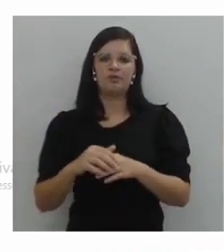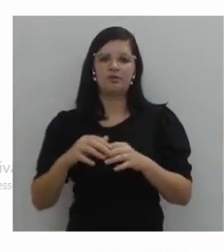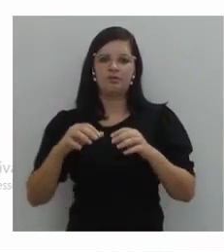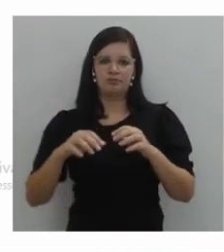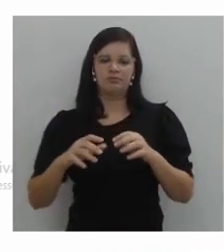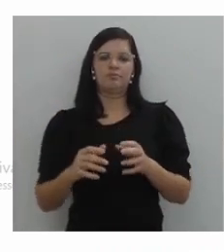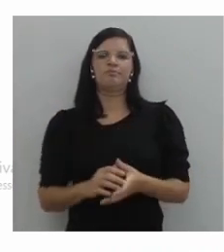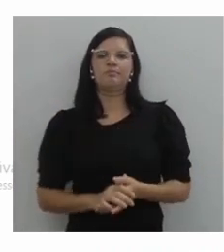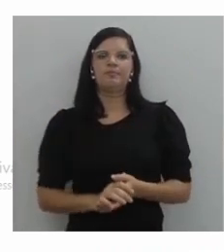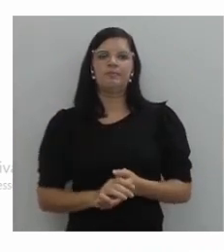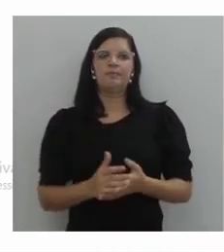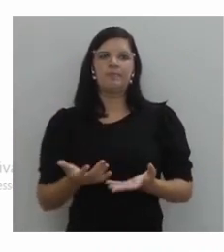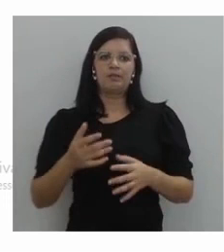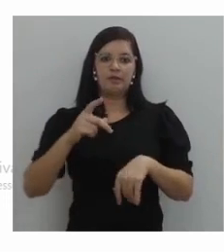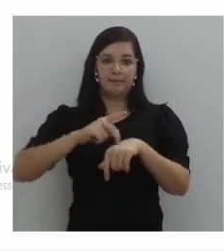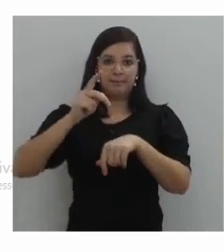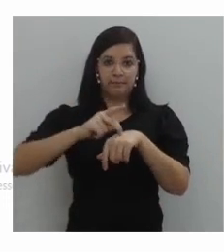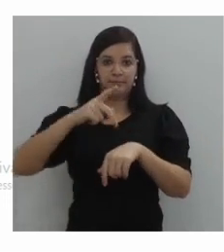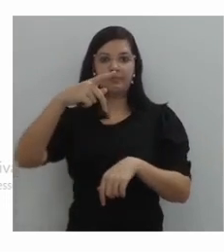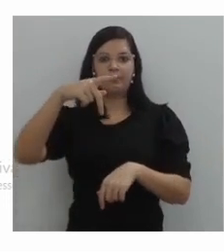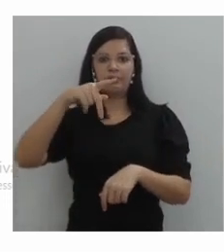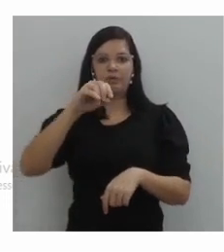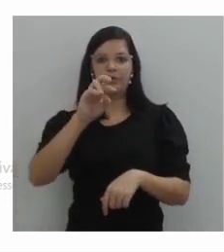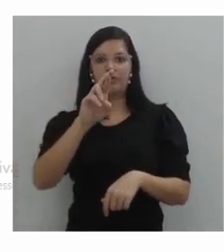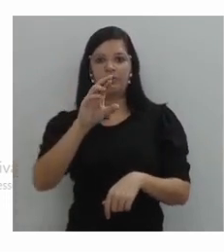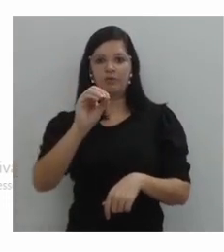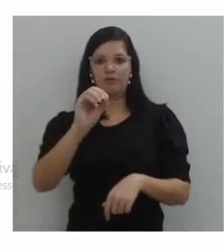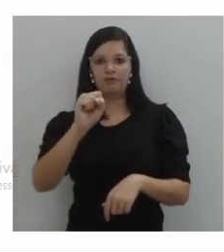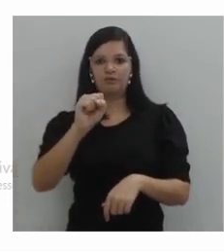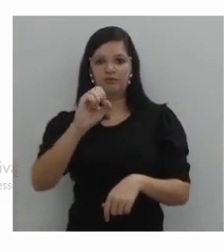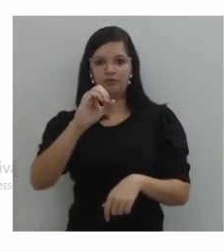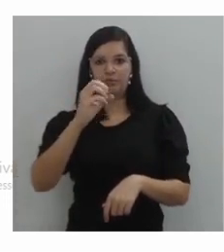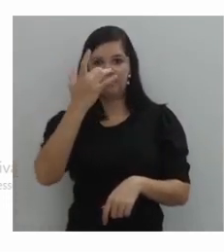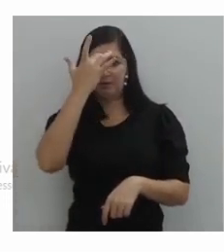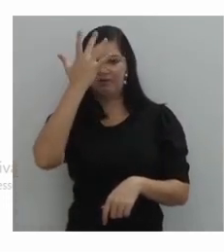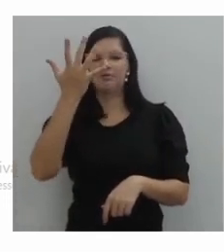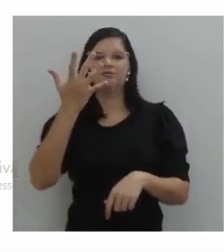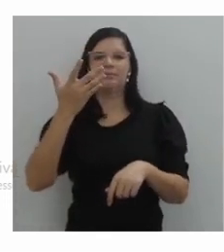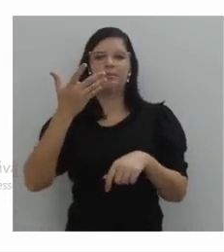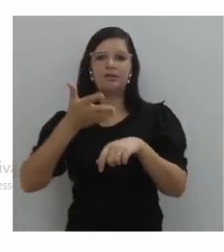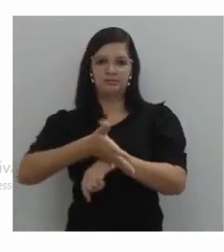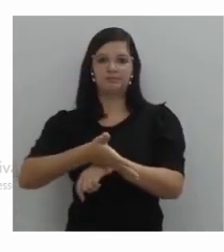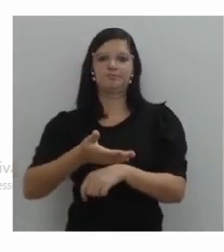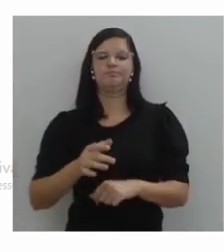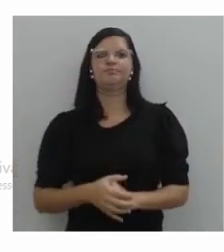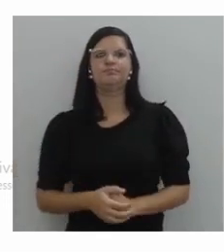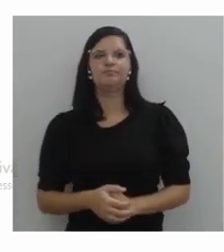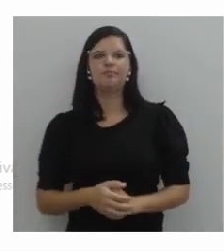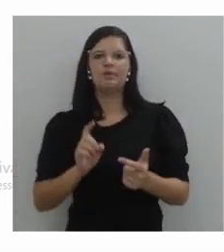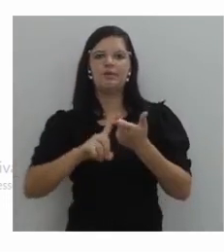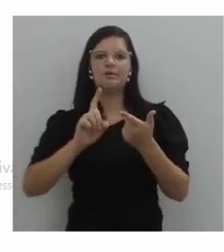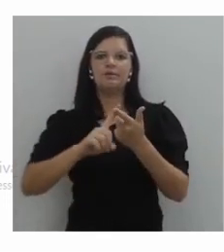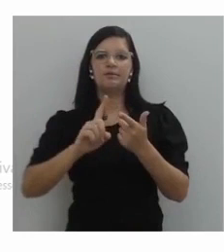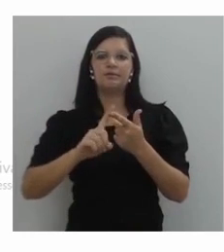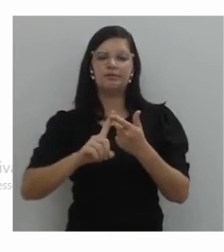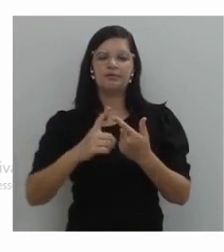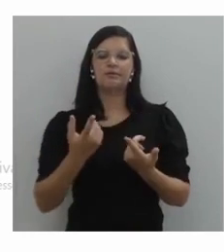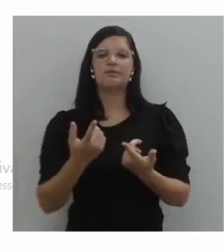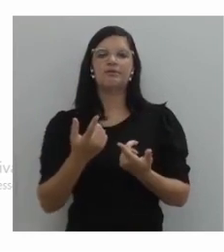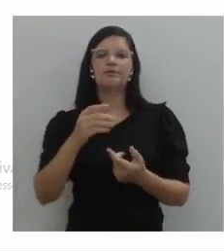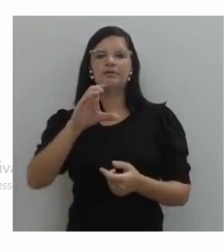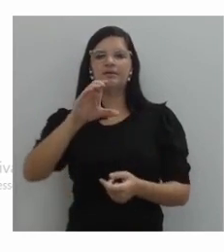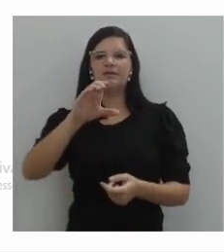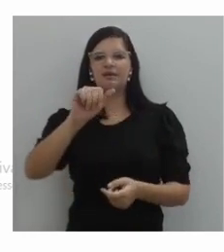esses espaços. Então, são rochas porosas, com mais facilidades de infiltração. Existe também